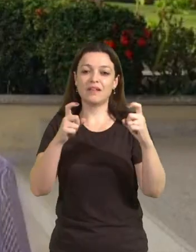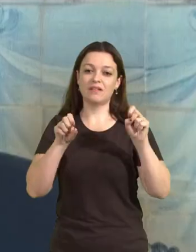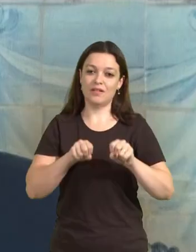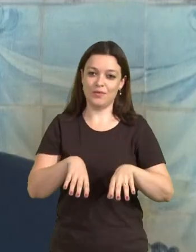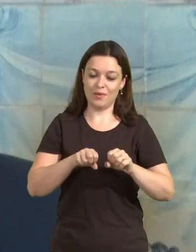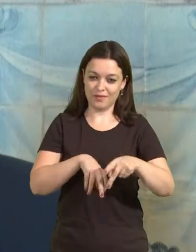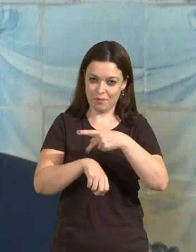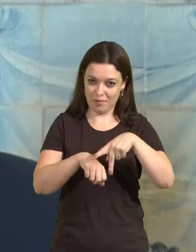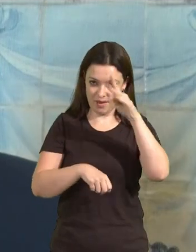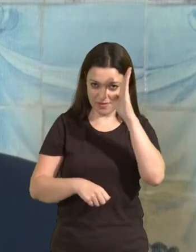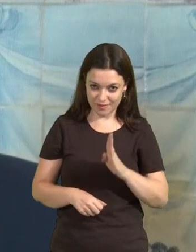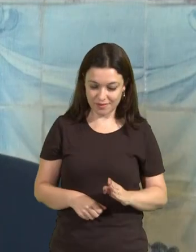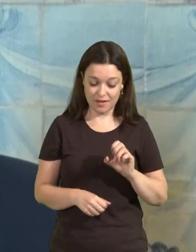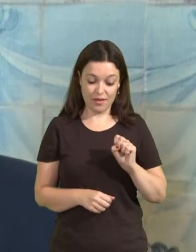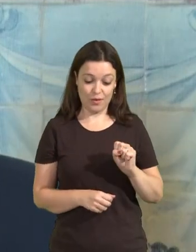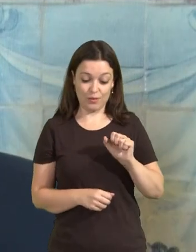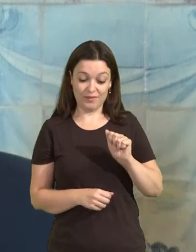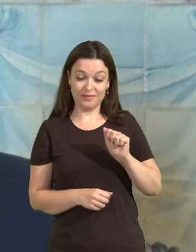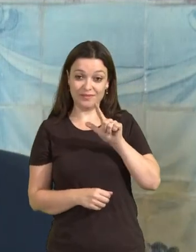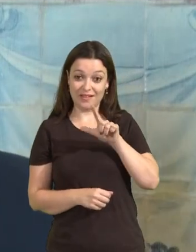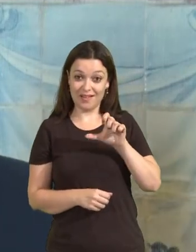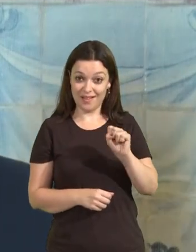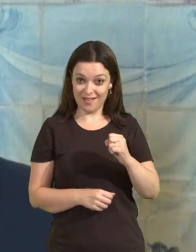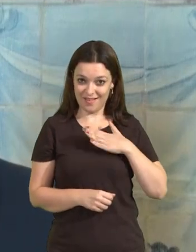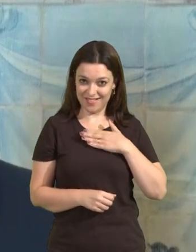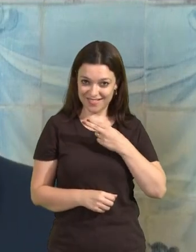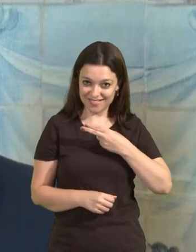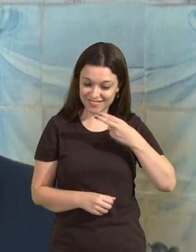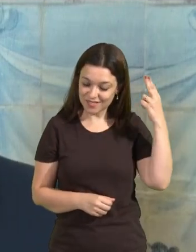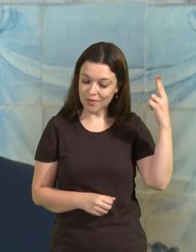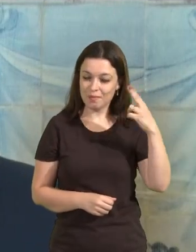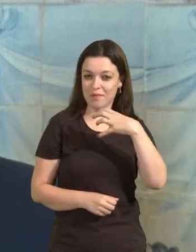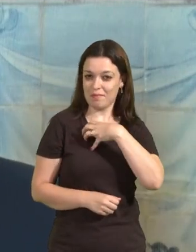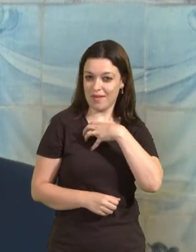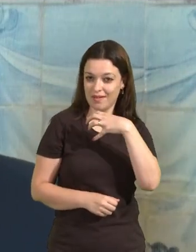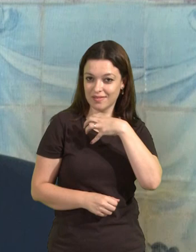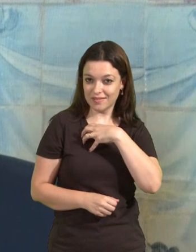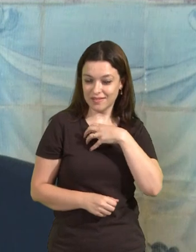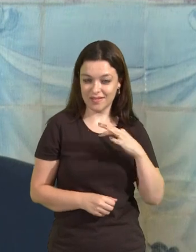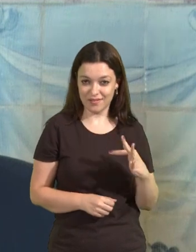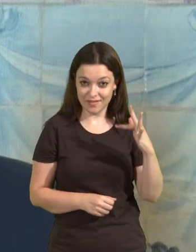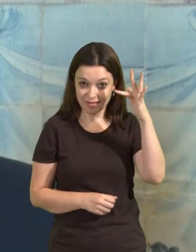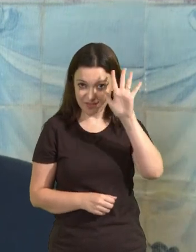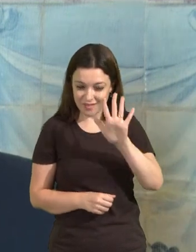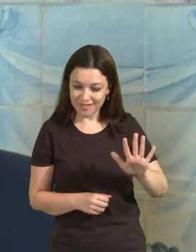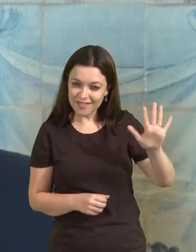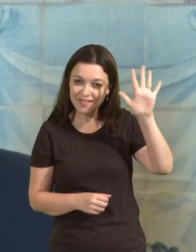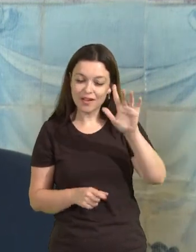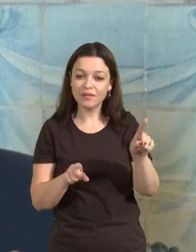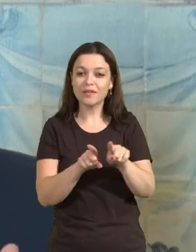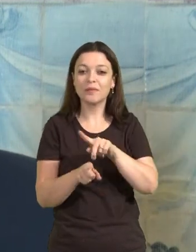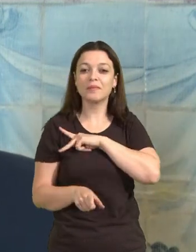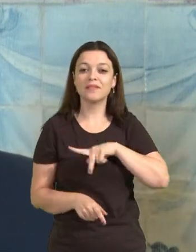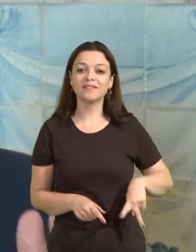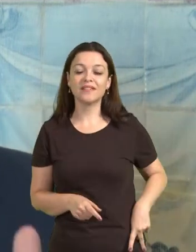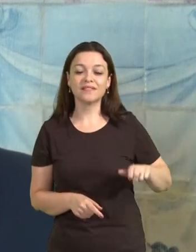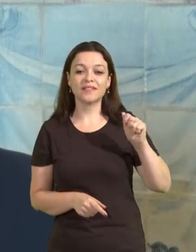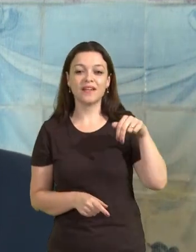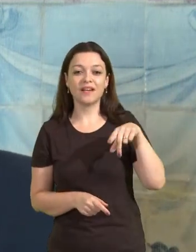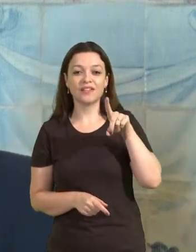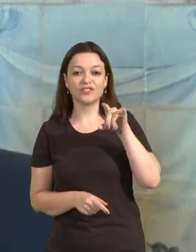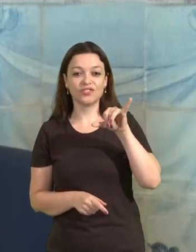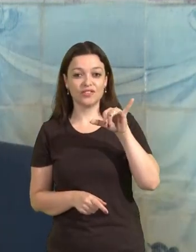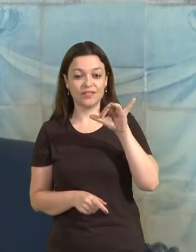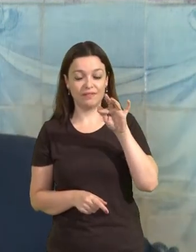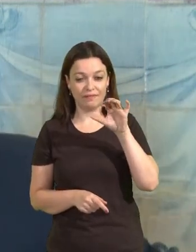país. Eu sou João Carlos Salles, reitor da Universidade Federal da Bahia e presidente da ANDIFES. Um abraço forte,